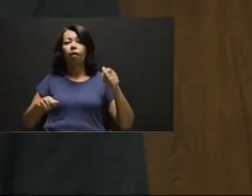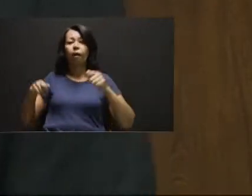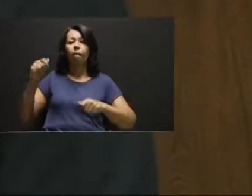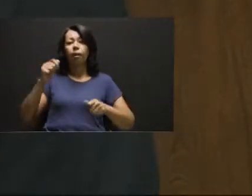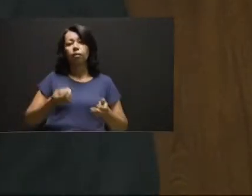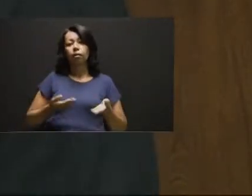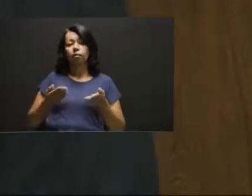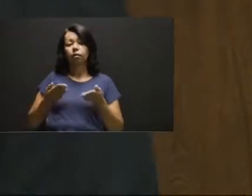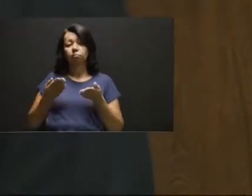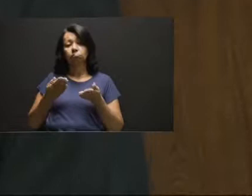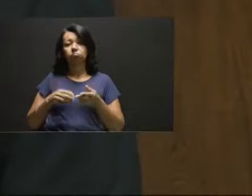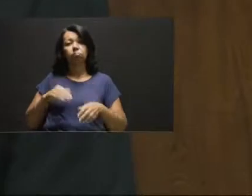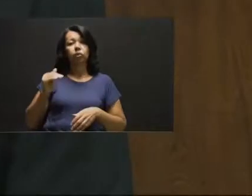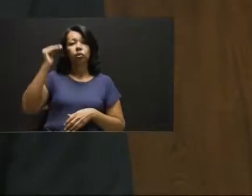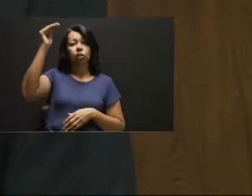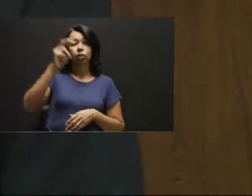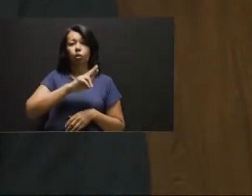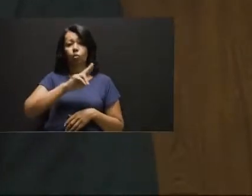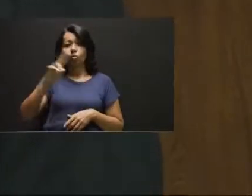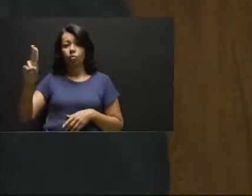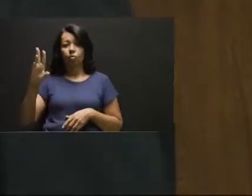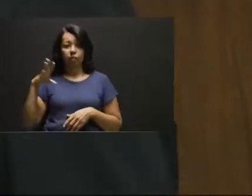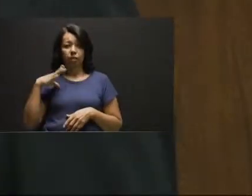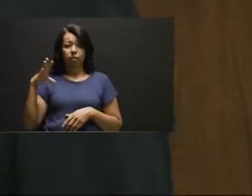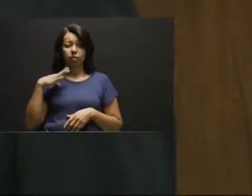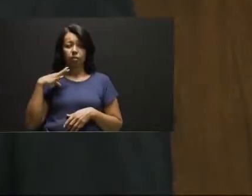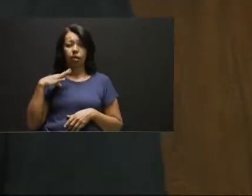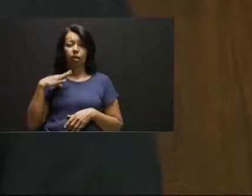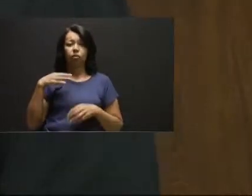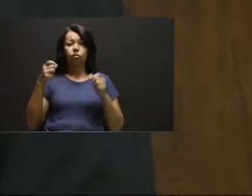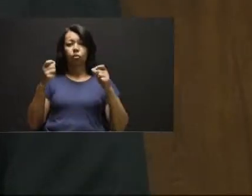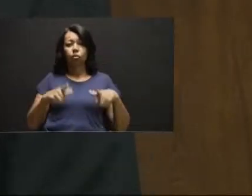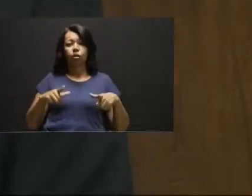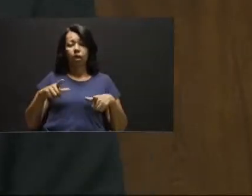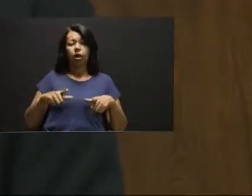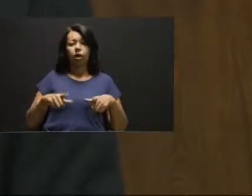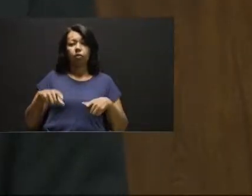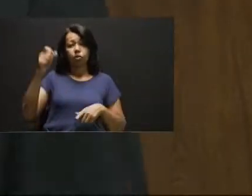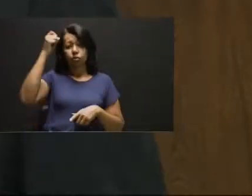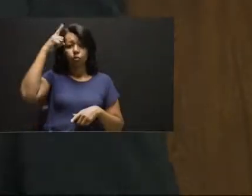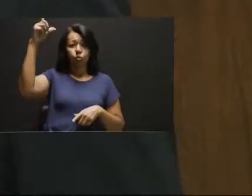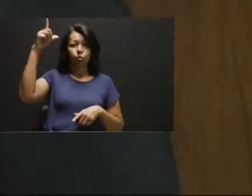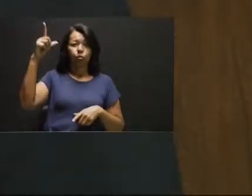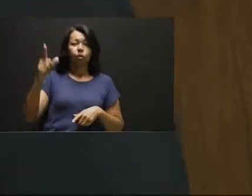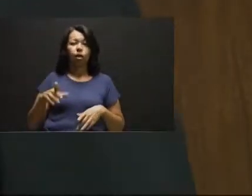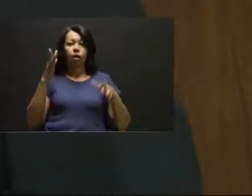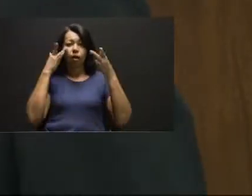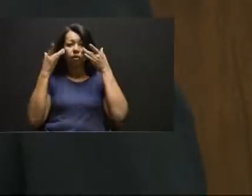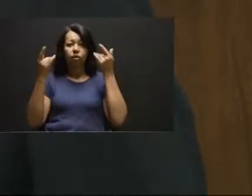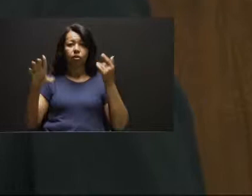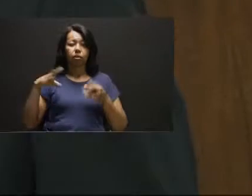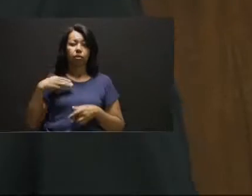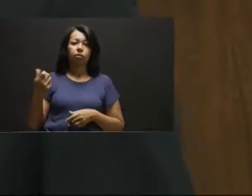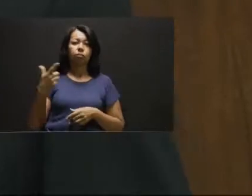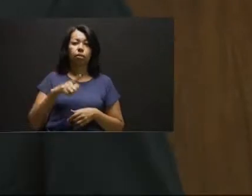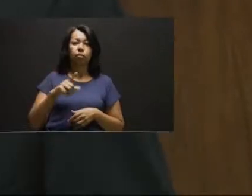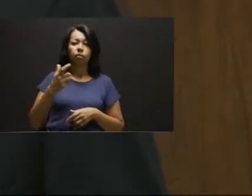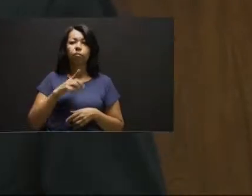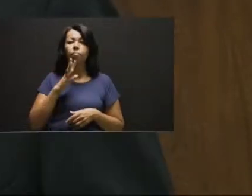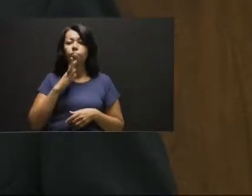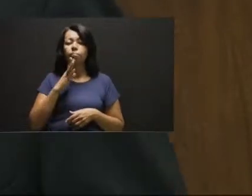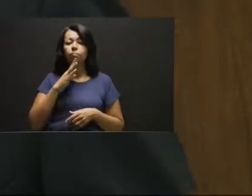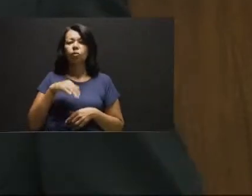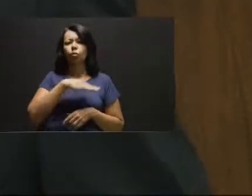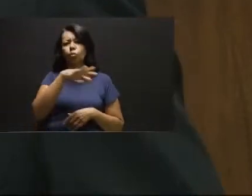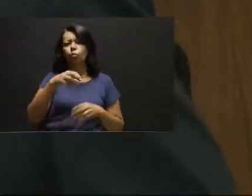nossa cidade sendo que nós somos na verdade um celeiro de cultura celeiro de artistas e nós estamos aqui reconhecendo toda essa questão